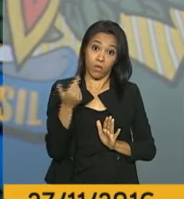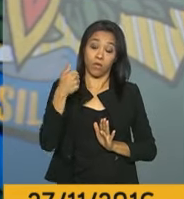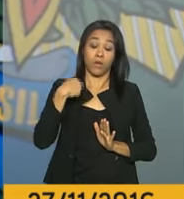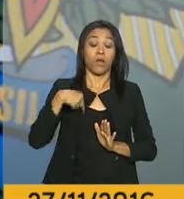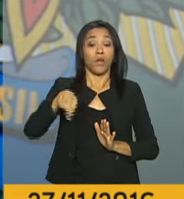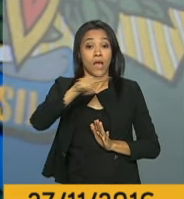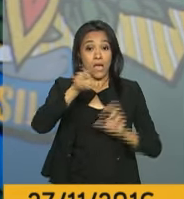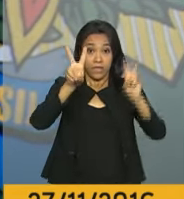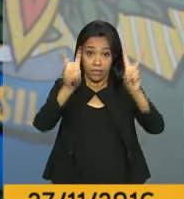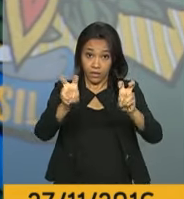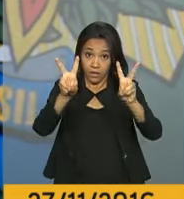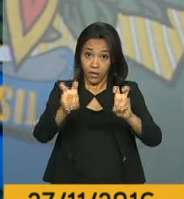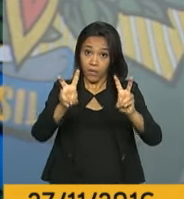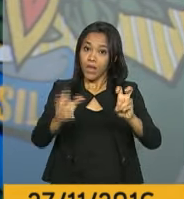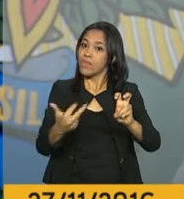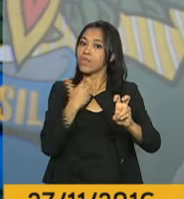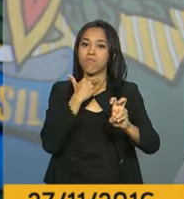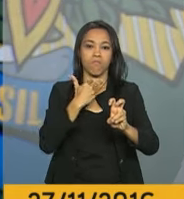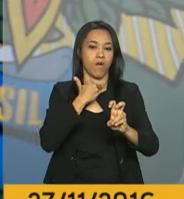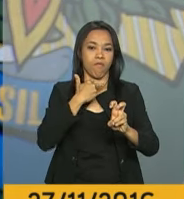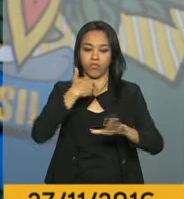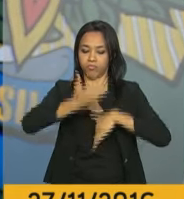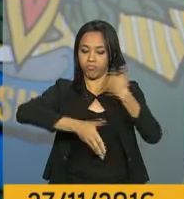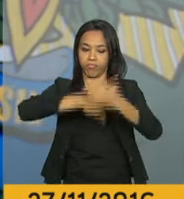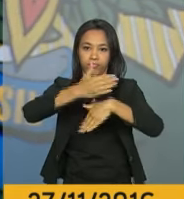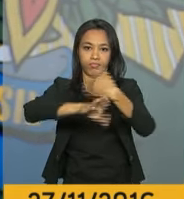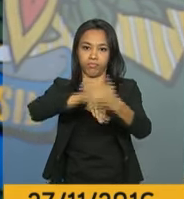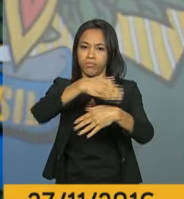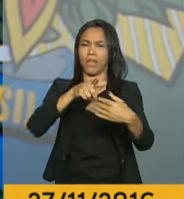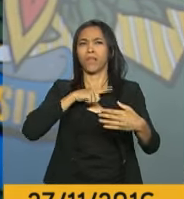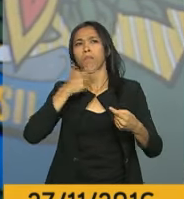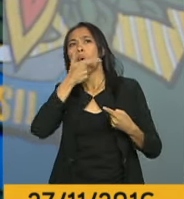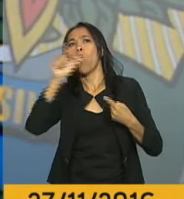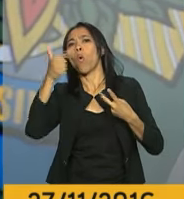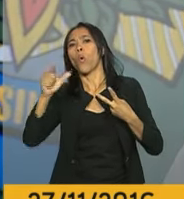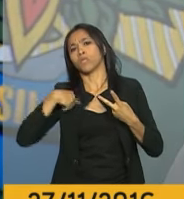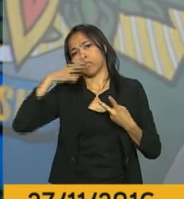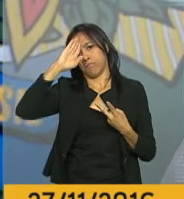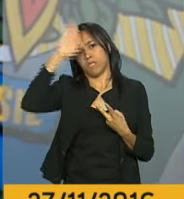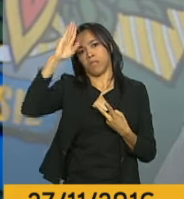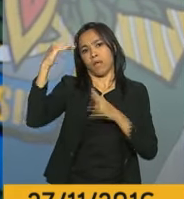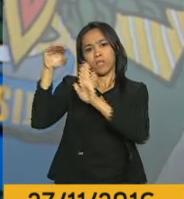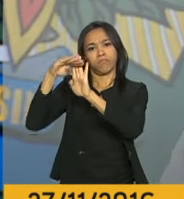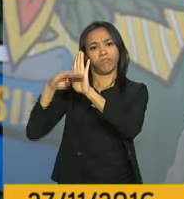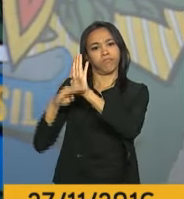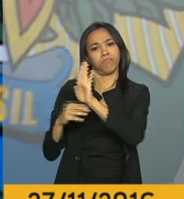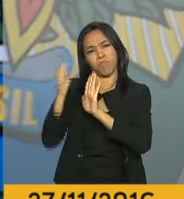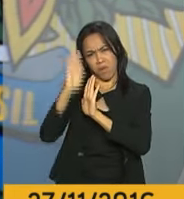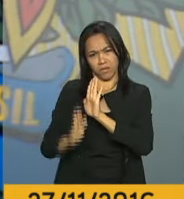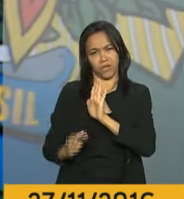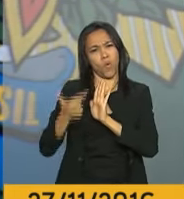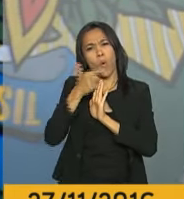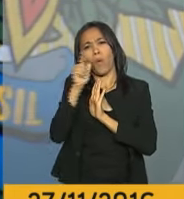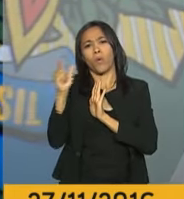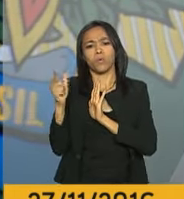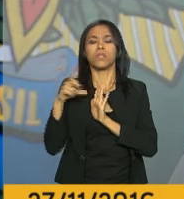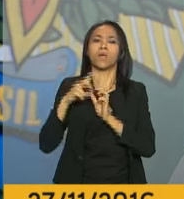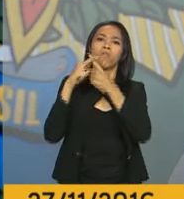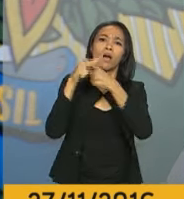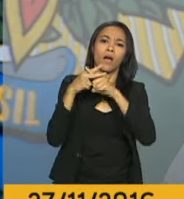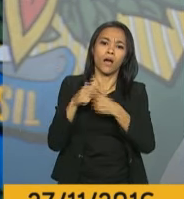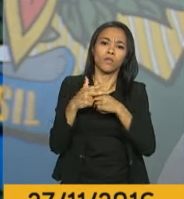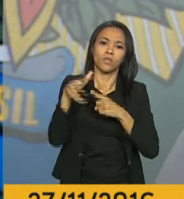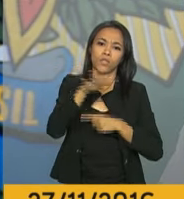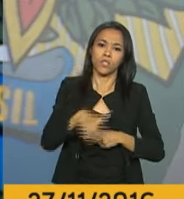matéria não deve tramitar. Nós temos outras prioridades para o Brasil. Nós estamos fazendo ajuste